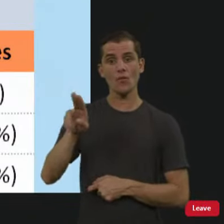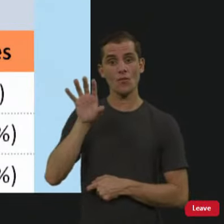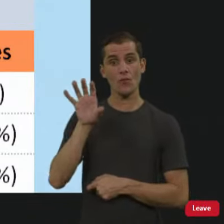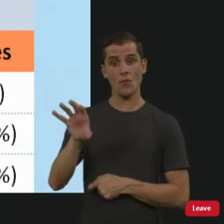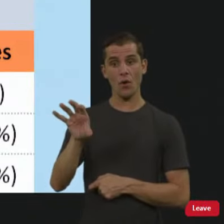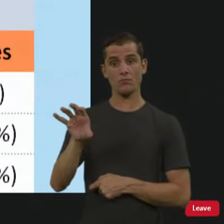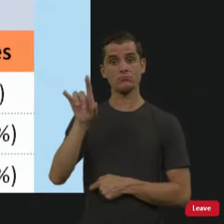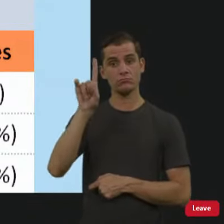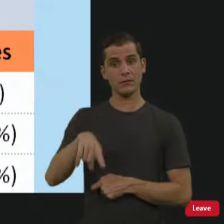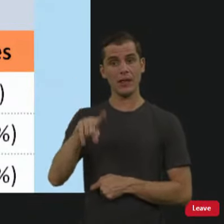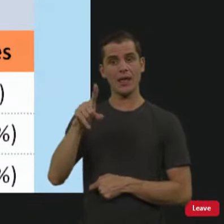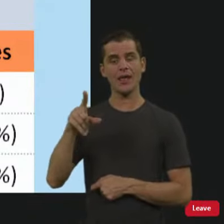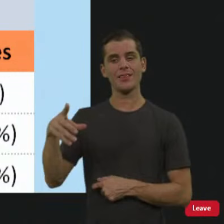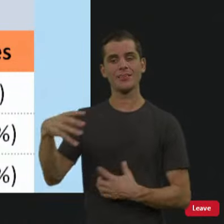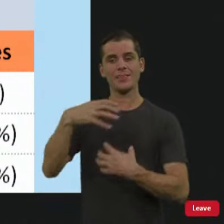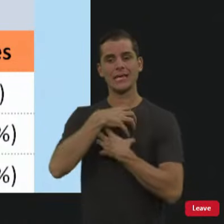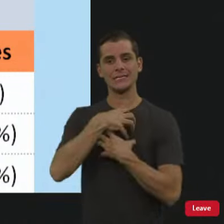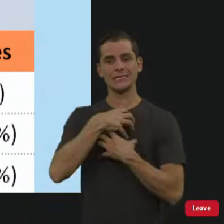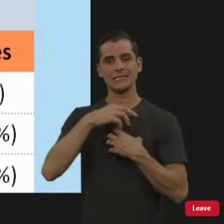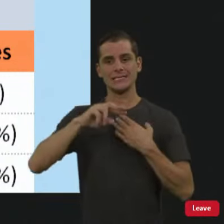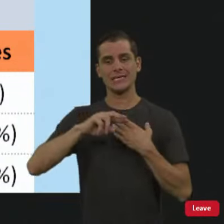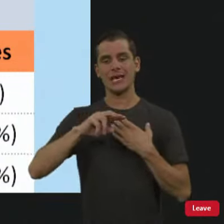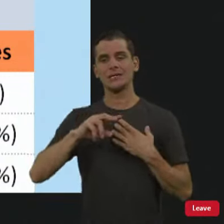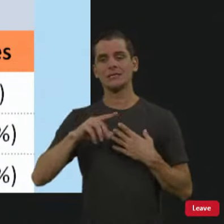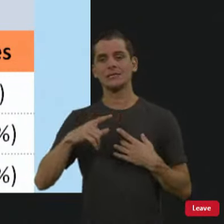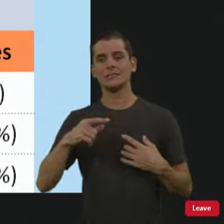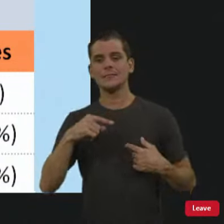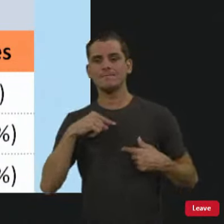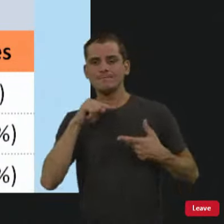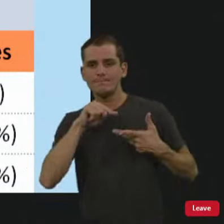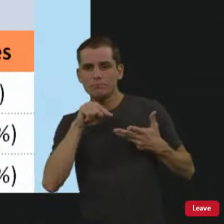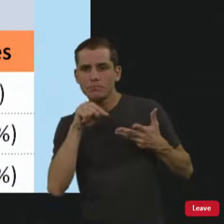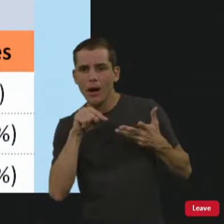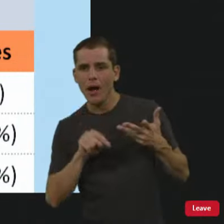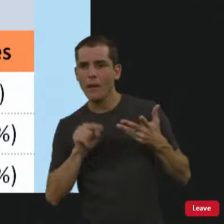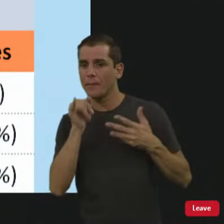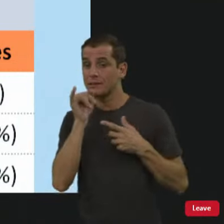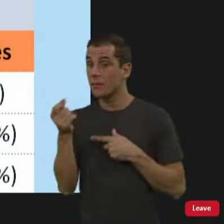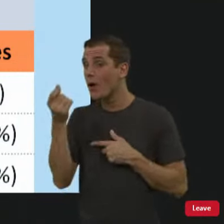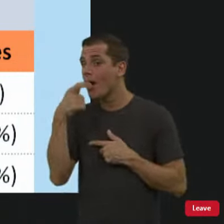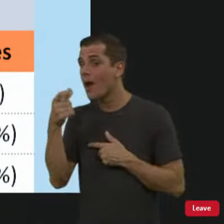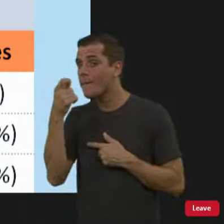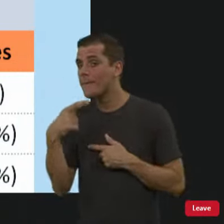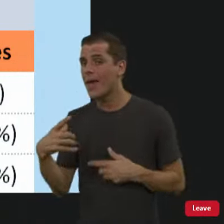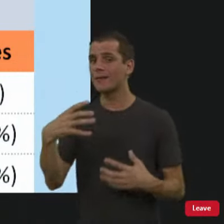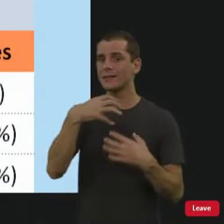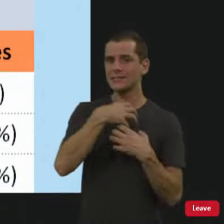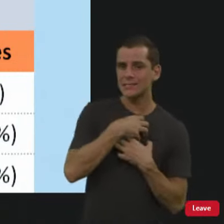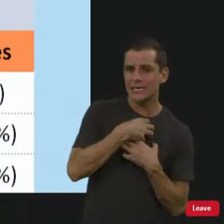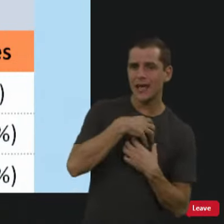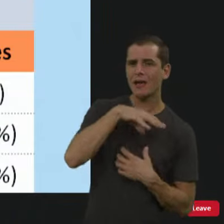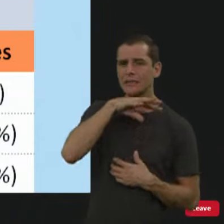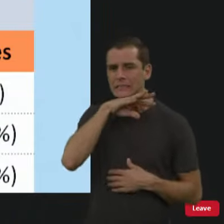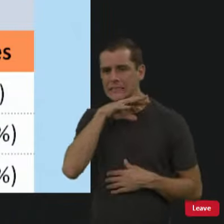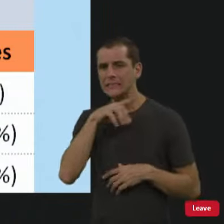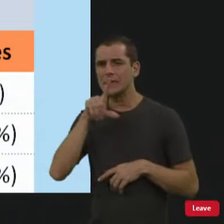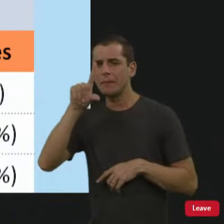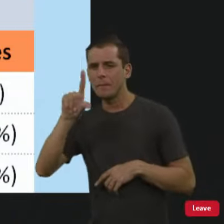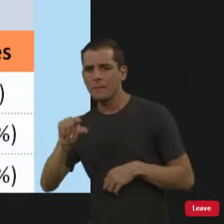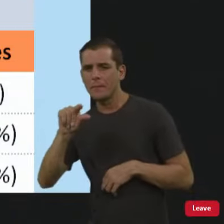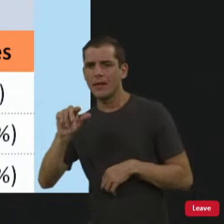geram efeitos colaterais e que dão menos resposta, que são menos eficazes,